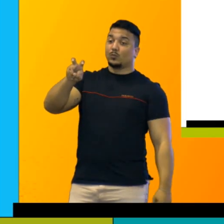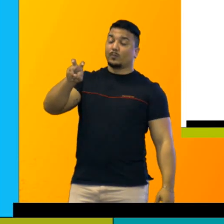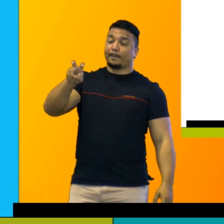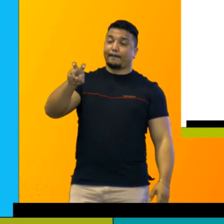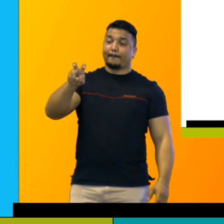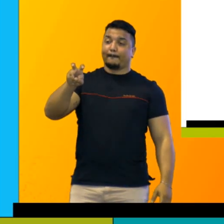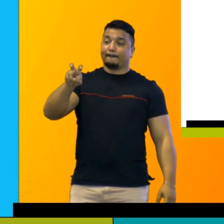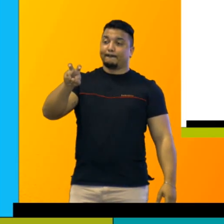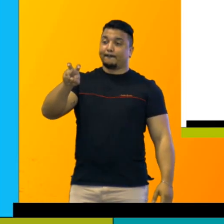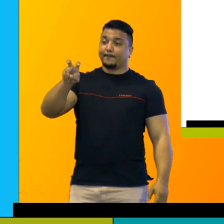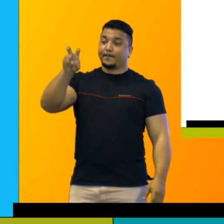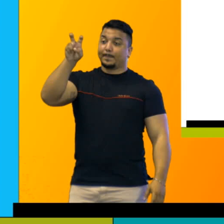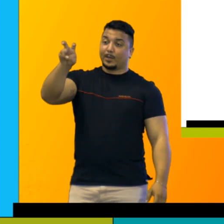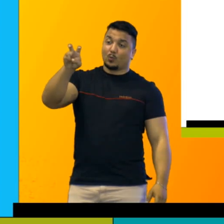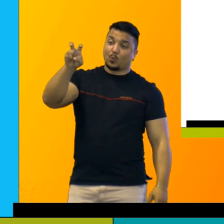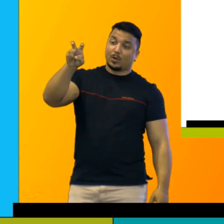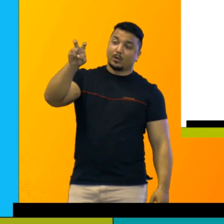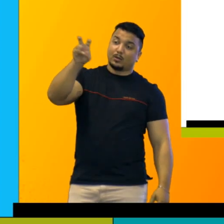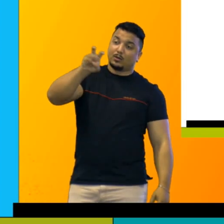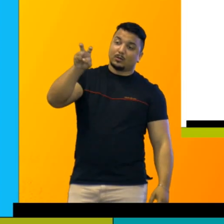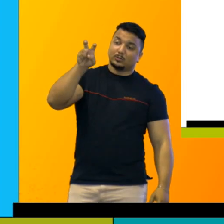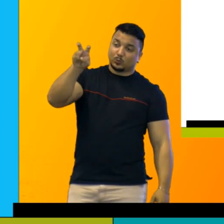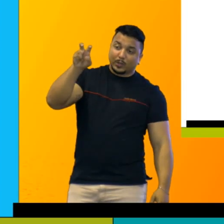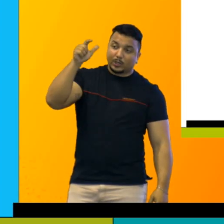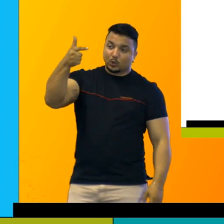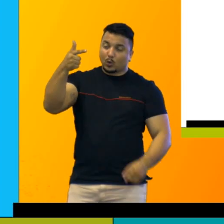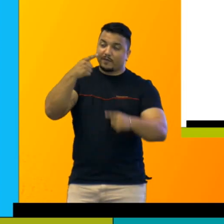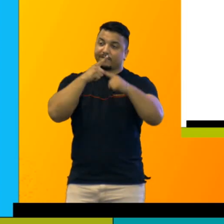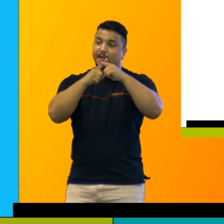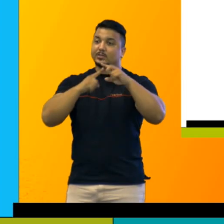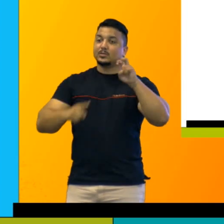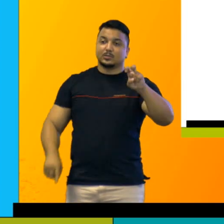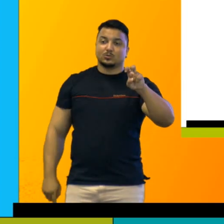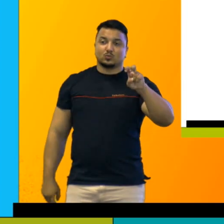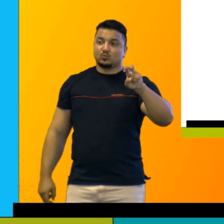52 vezes 5? Pensa aí de cabeça.